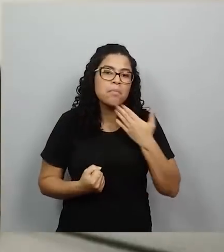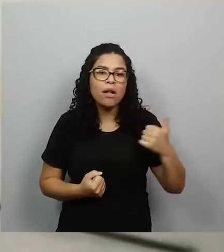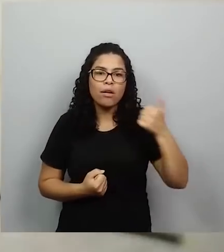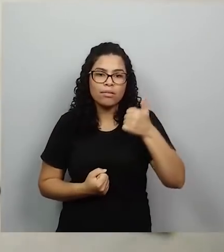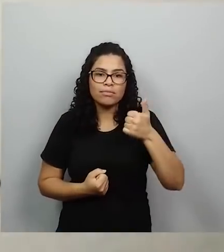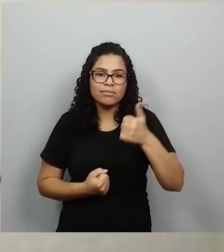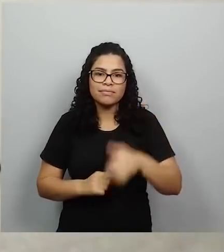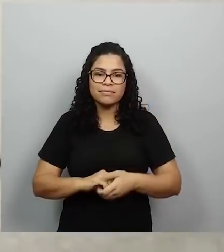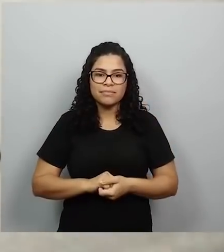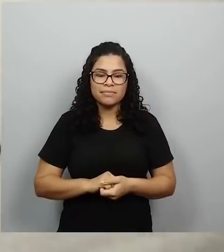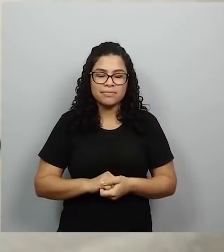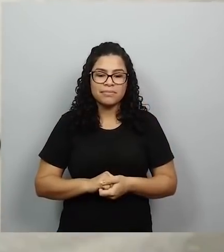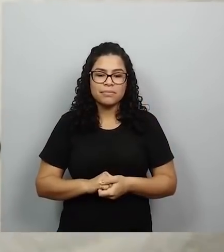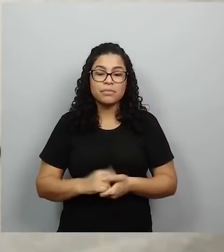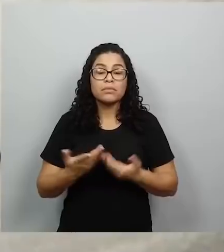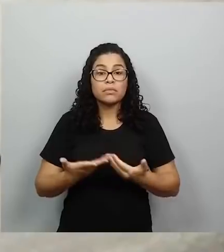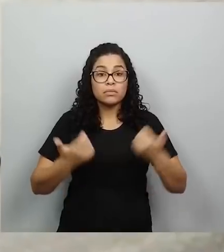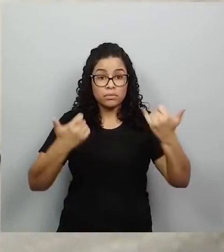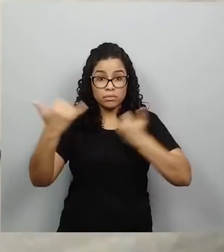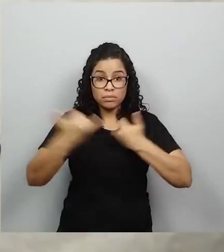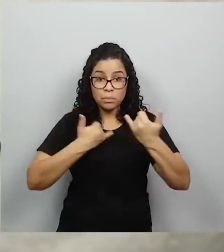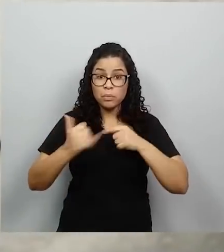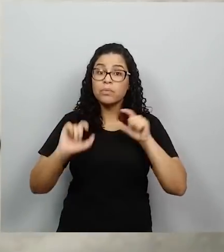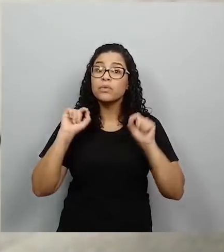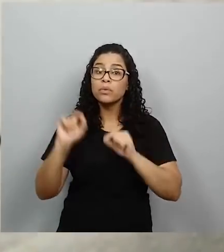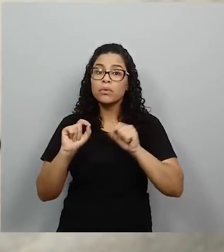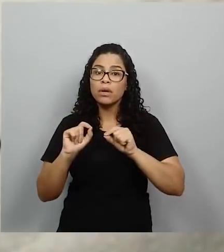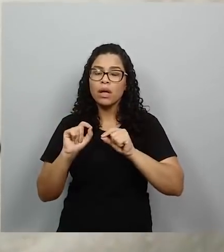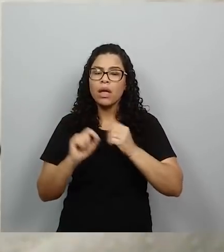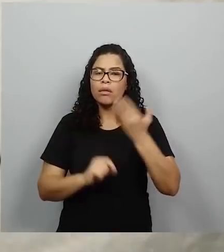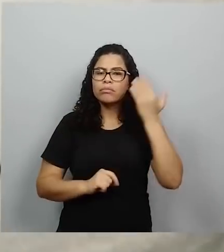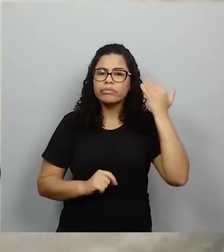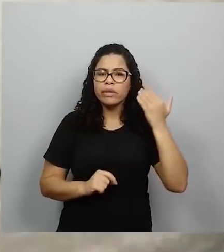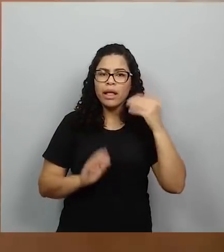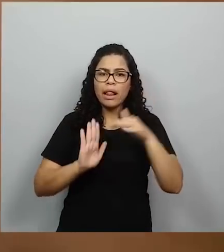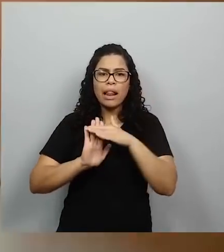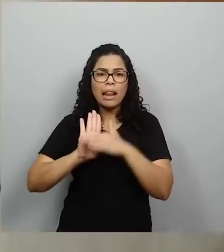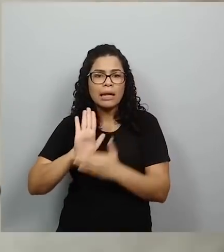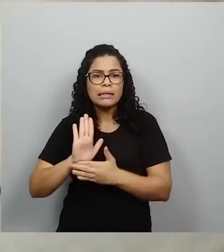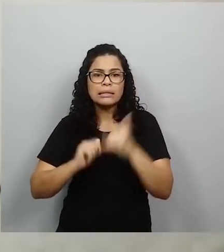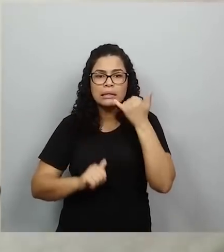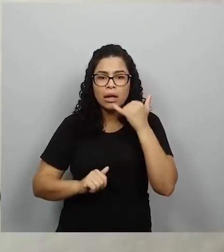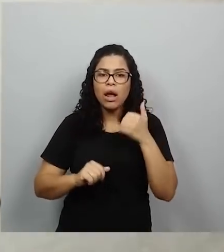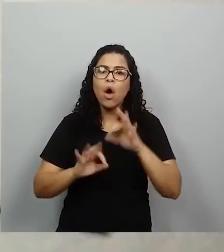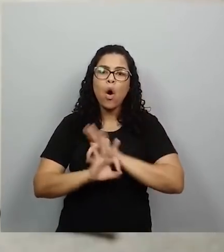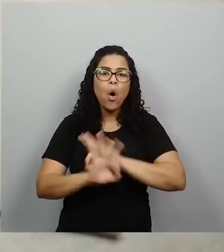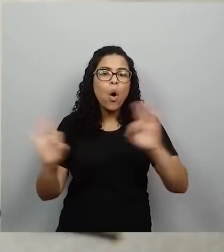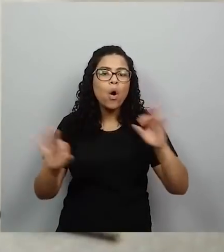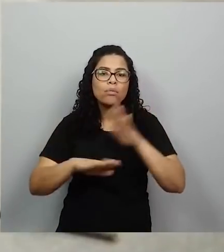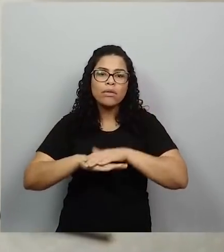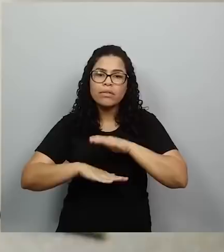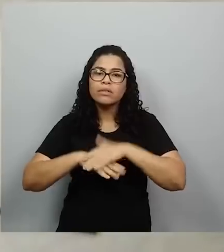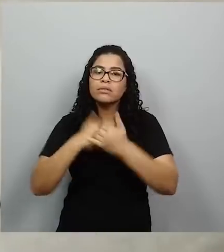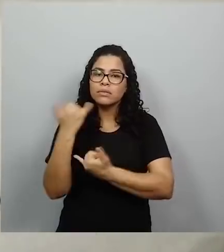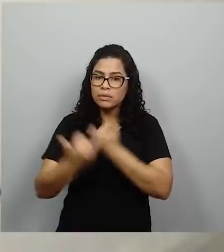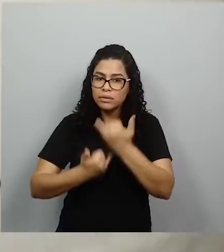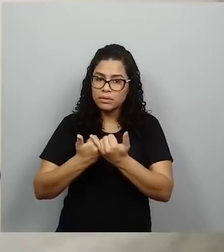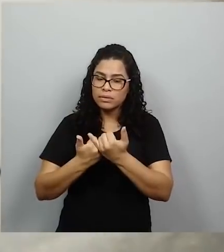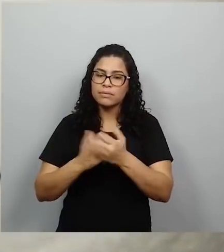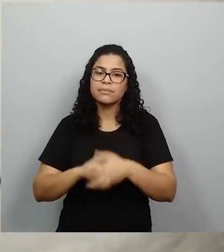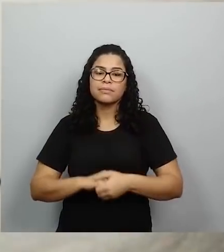livro, melhor. Ela falou que aquelas antigas listas telefônicas são excelentes para fazer esse tipo de